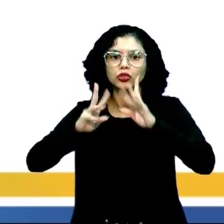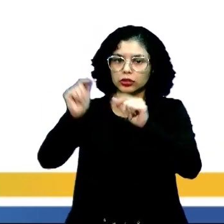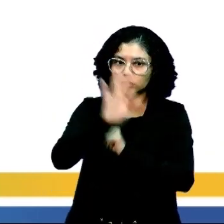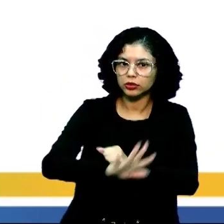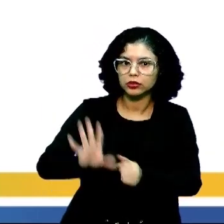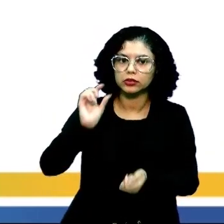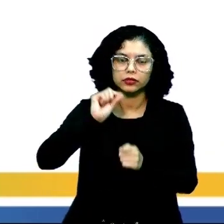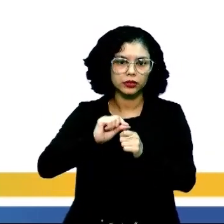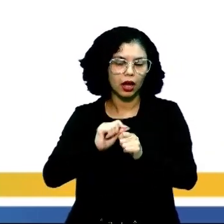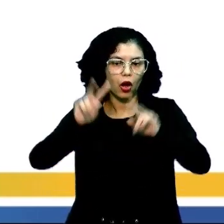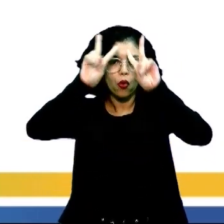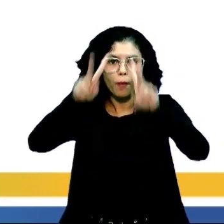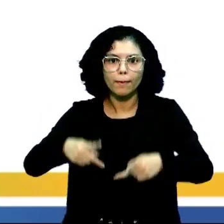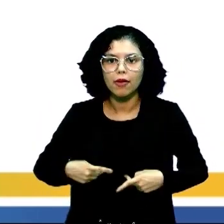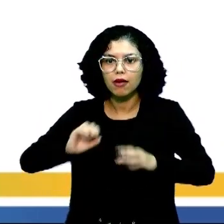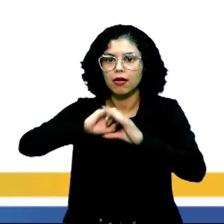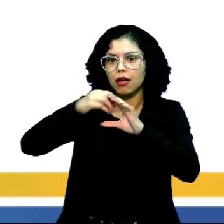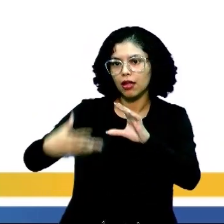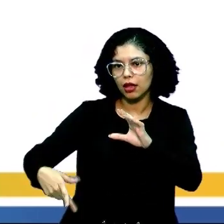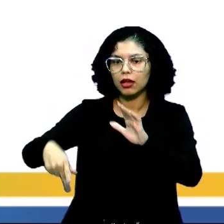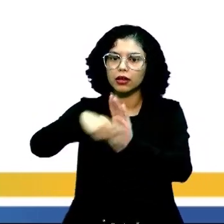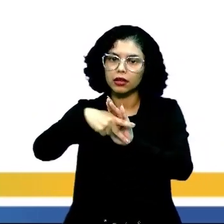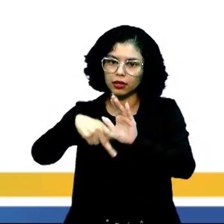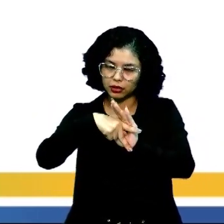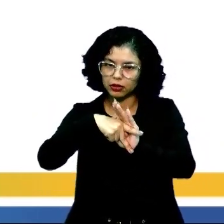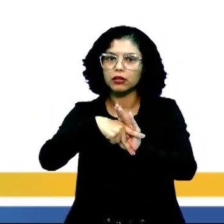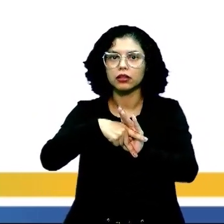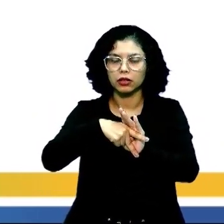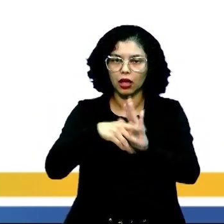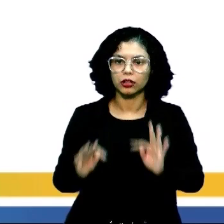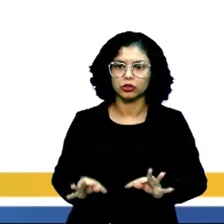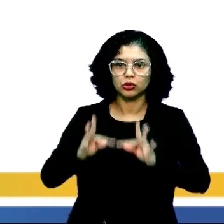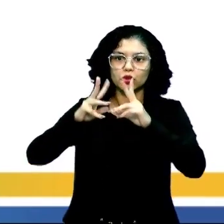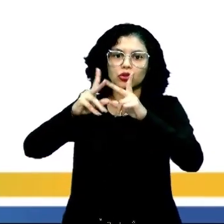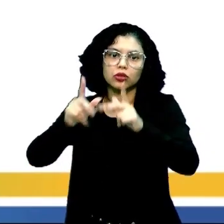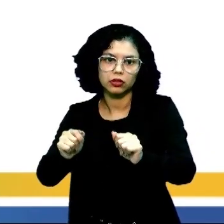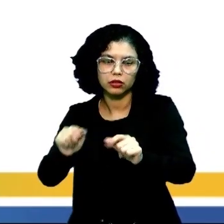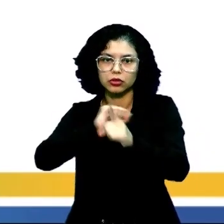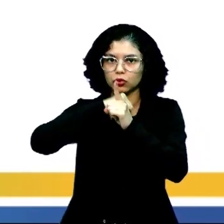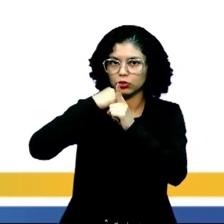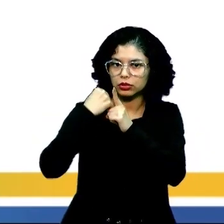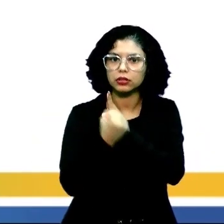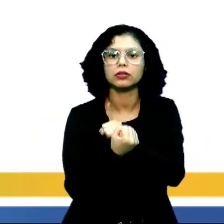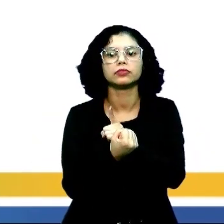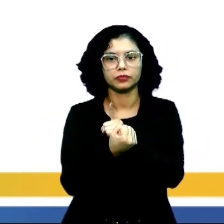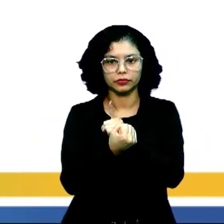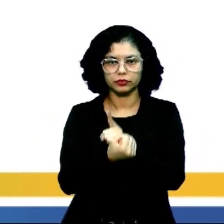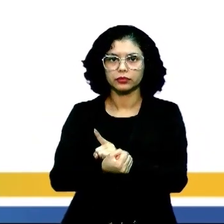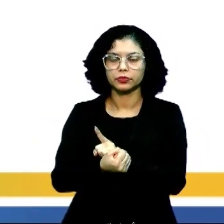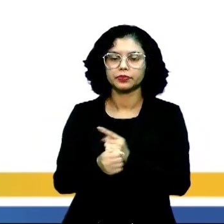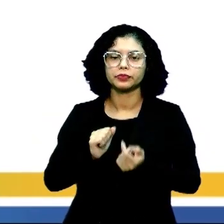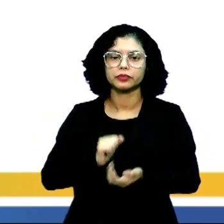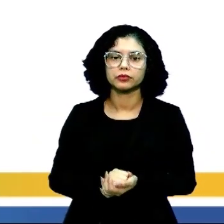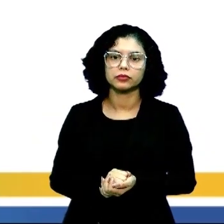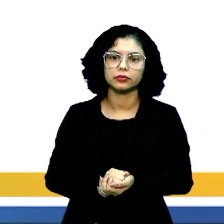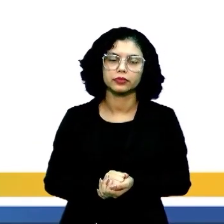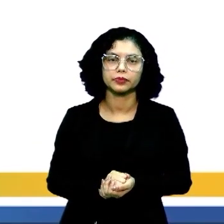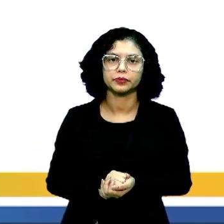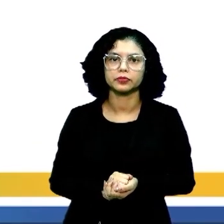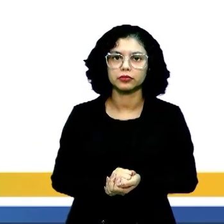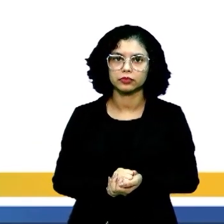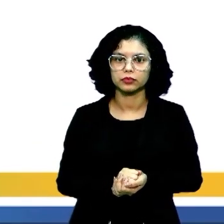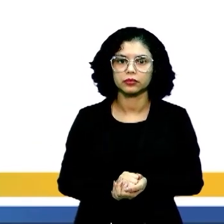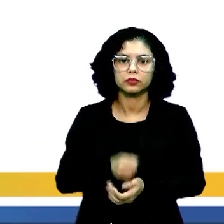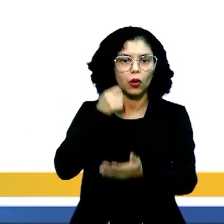totalidade das relações humanas, porque vai compreender a totalidade social, todos os membros. Então, nós vamos